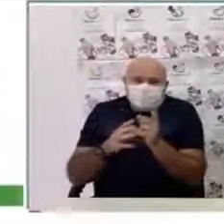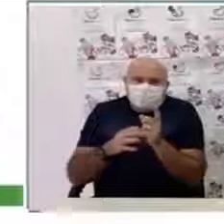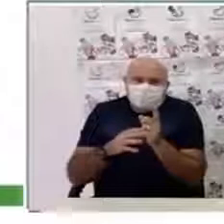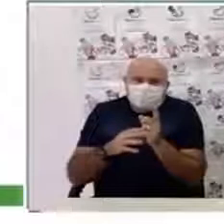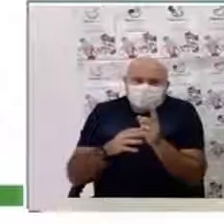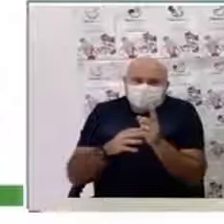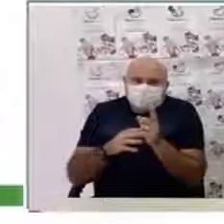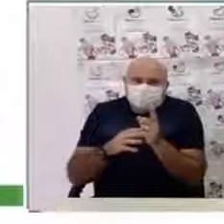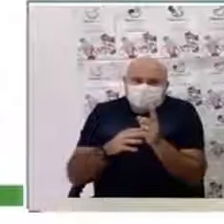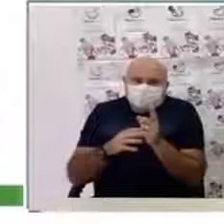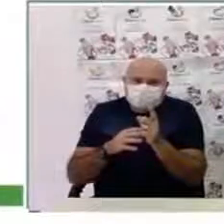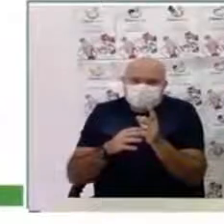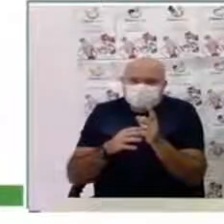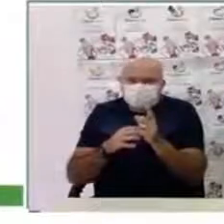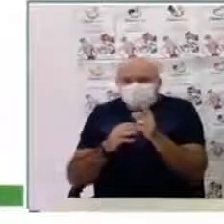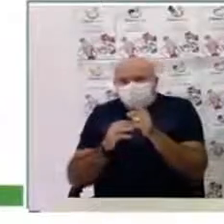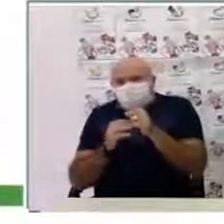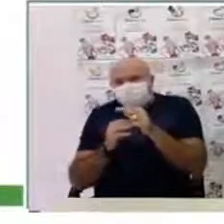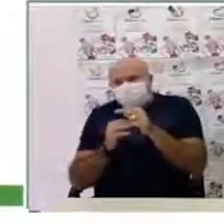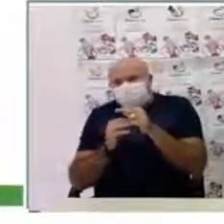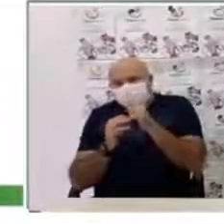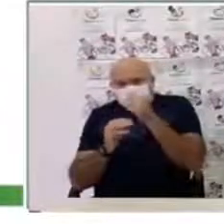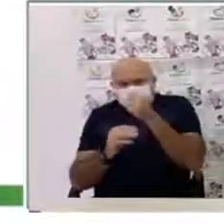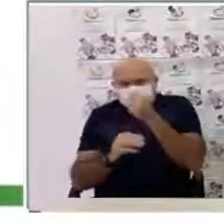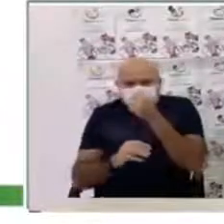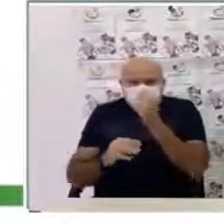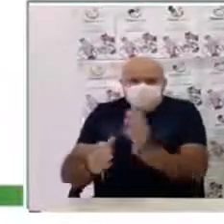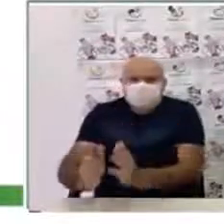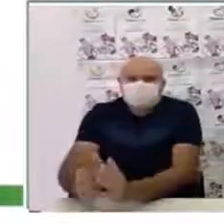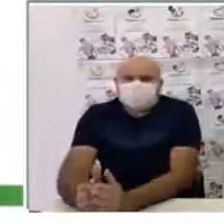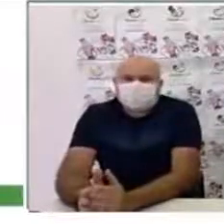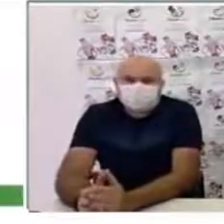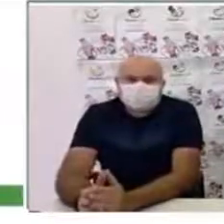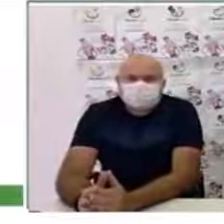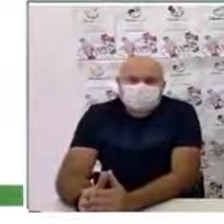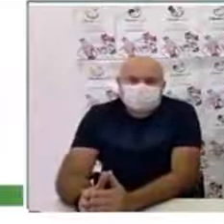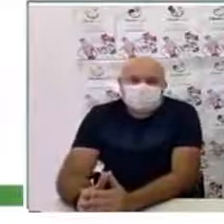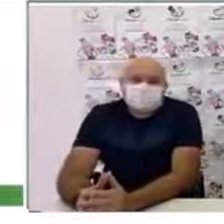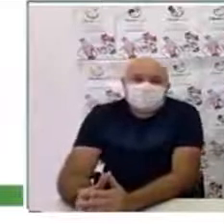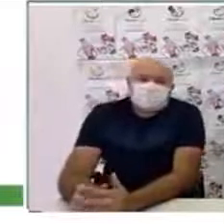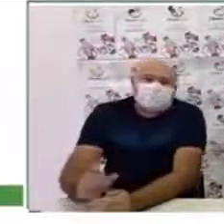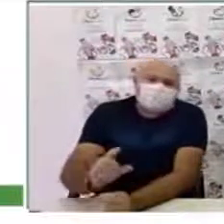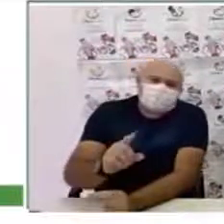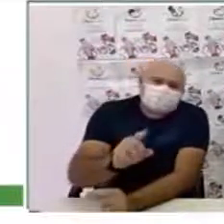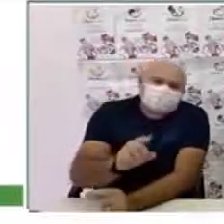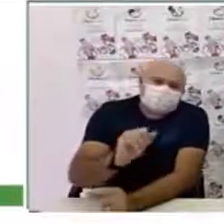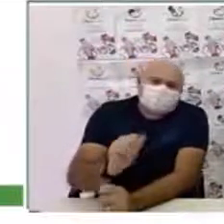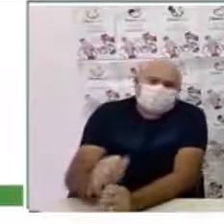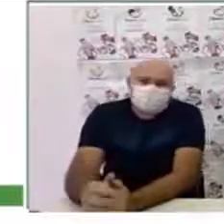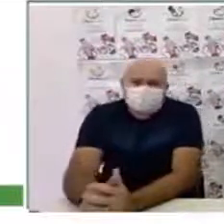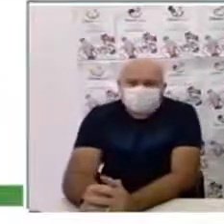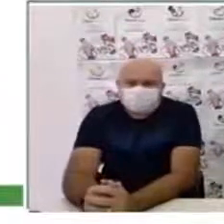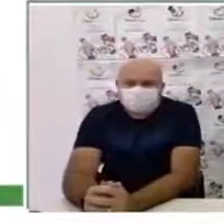A alfa você observa que ela sofre um desvio para a placa negativa, então eu vou entender que ela tem carga positiva. Outra coisa que você